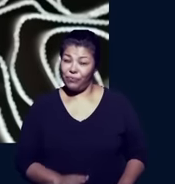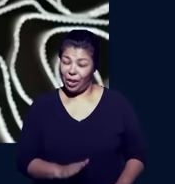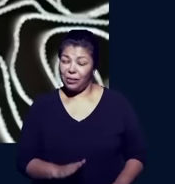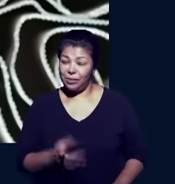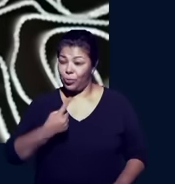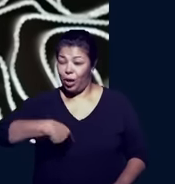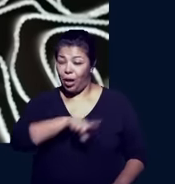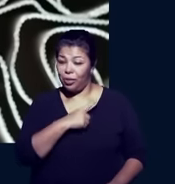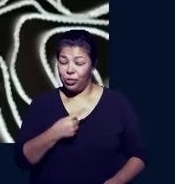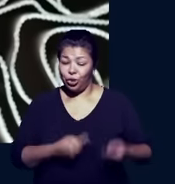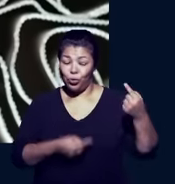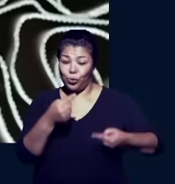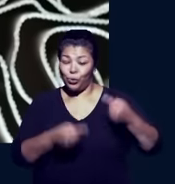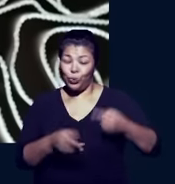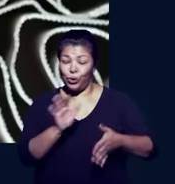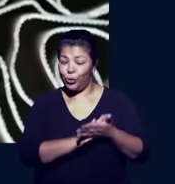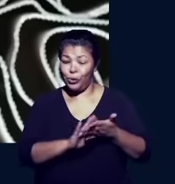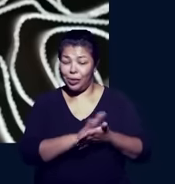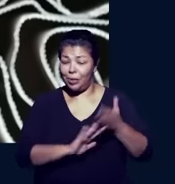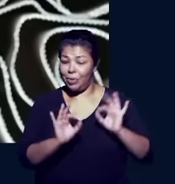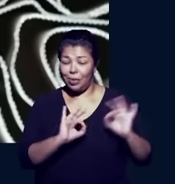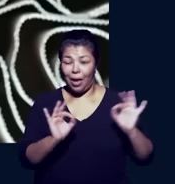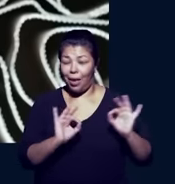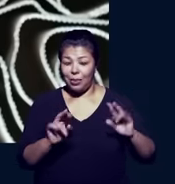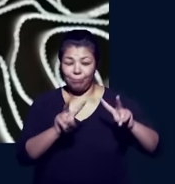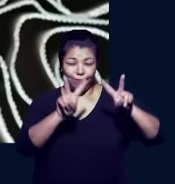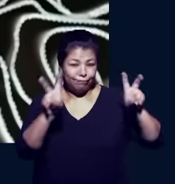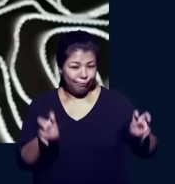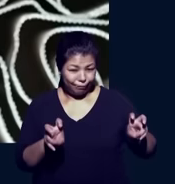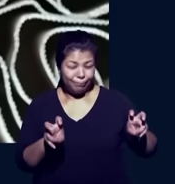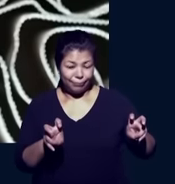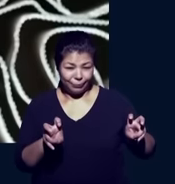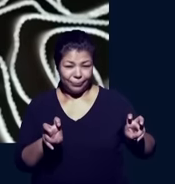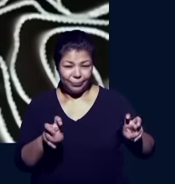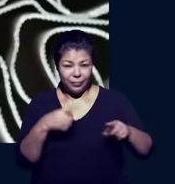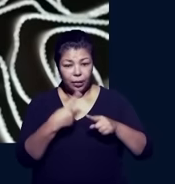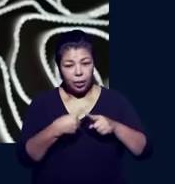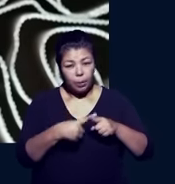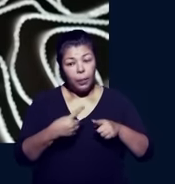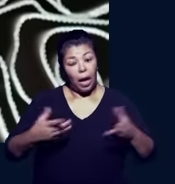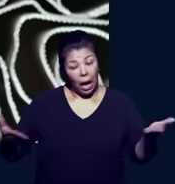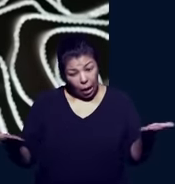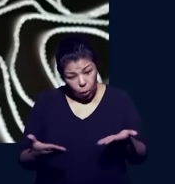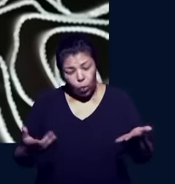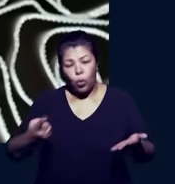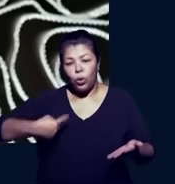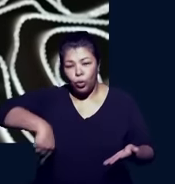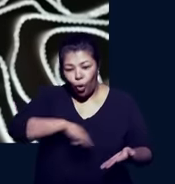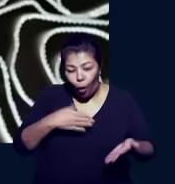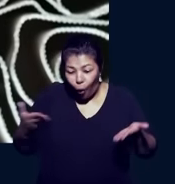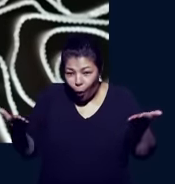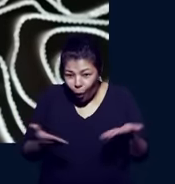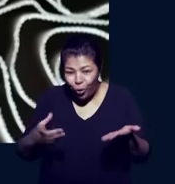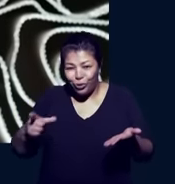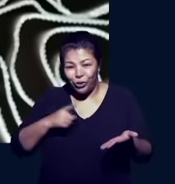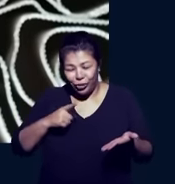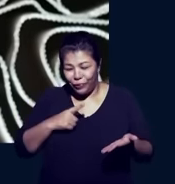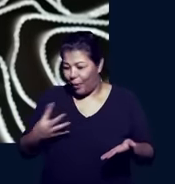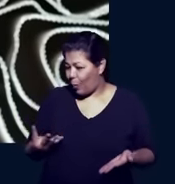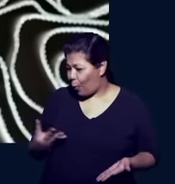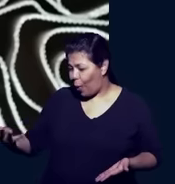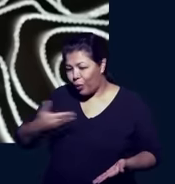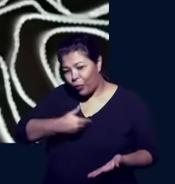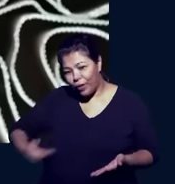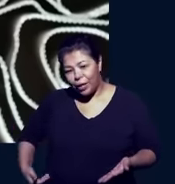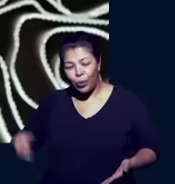da mesa né nós aqui discutimos eh déficit fiscal com quatro governadores importantes discutimos com o presidente da Câmara com presidente